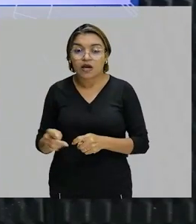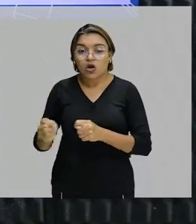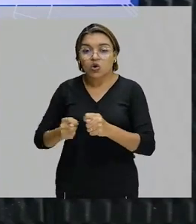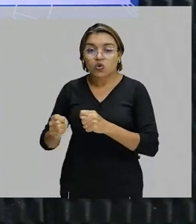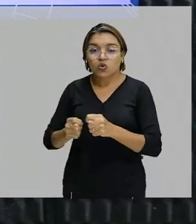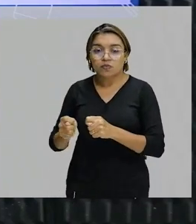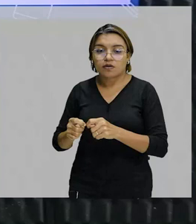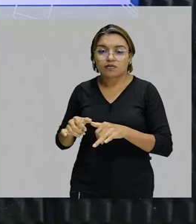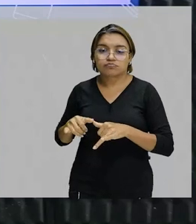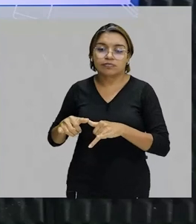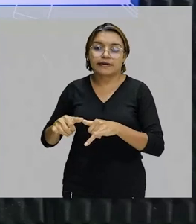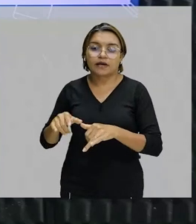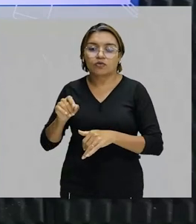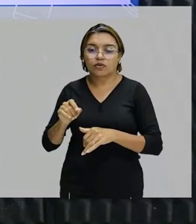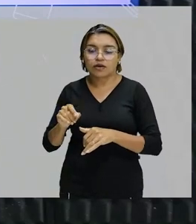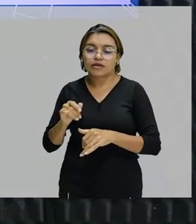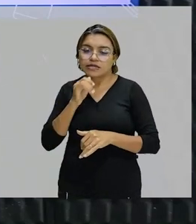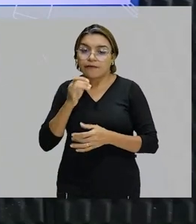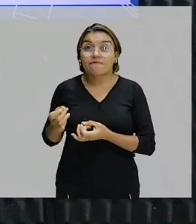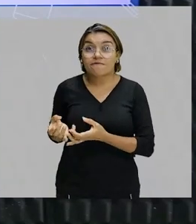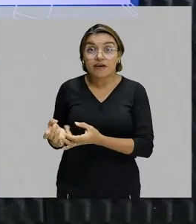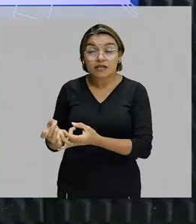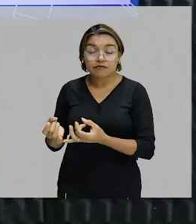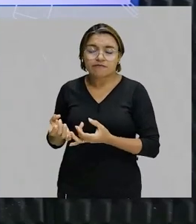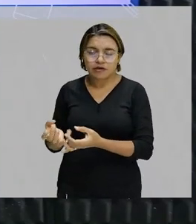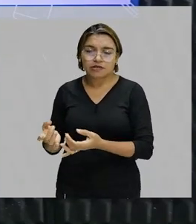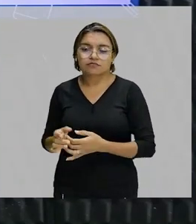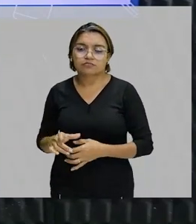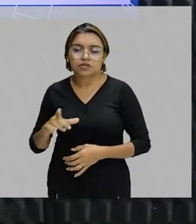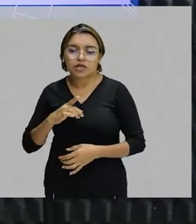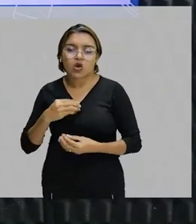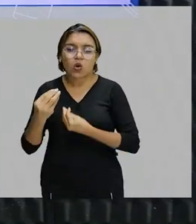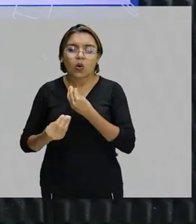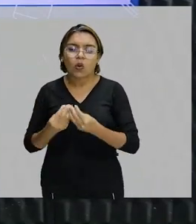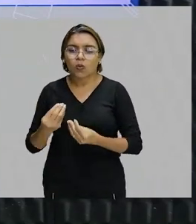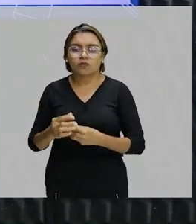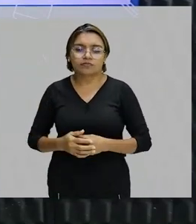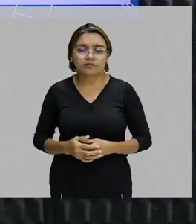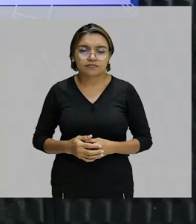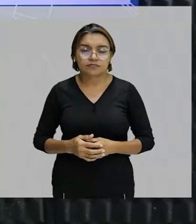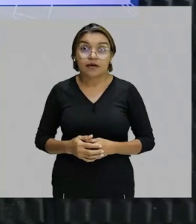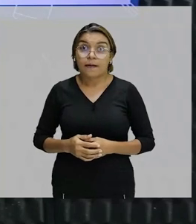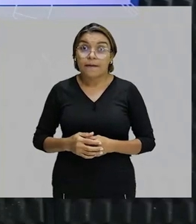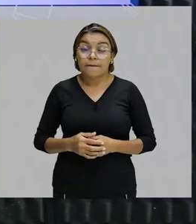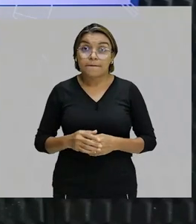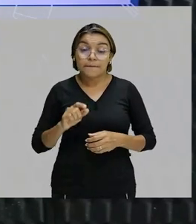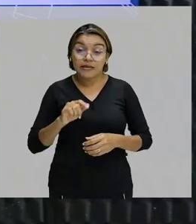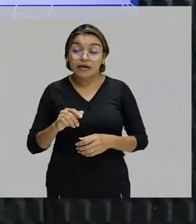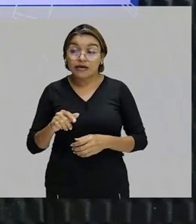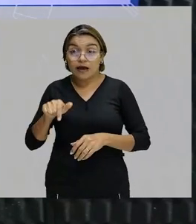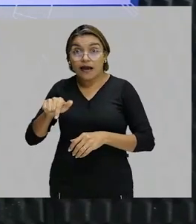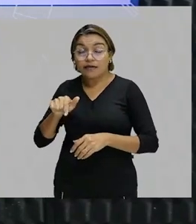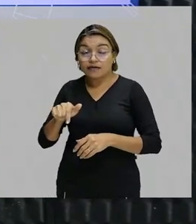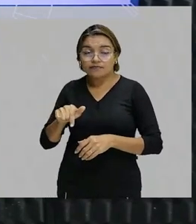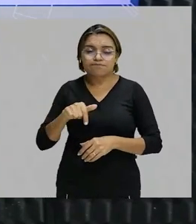é deixar o mercado ser conduzido pelas próprias leis do mercado sem a interferência de quem do Estado Ok